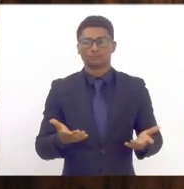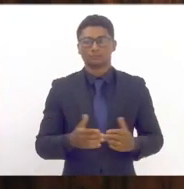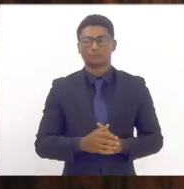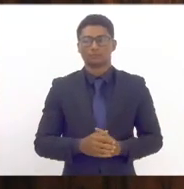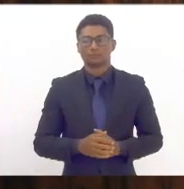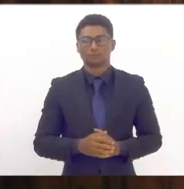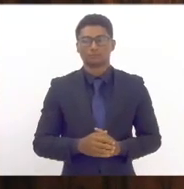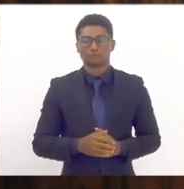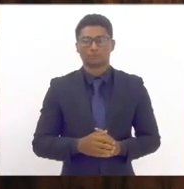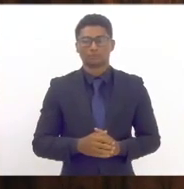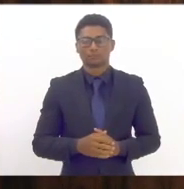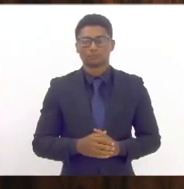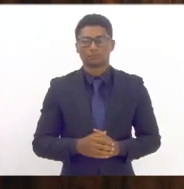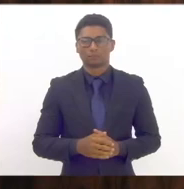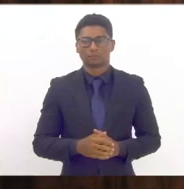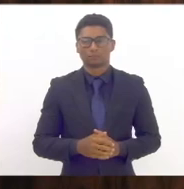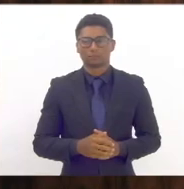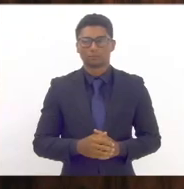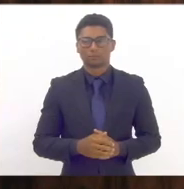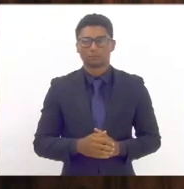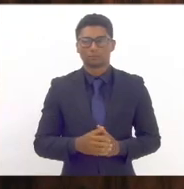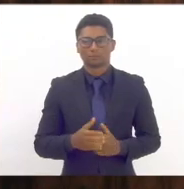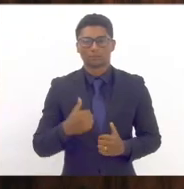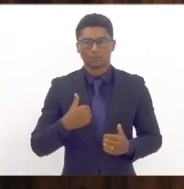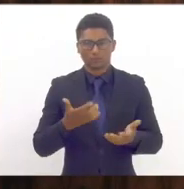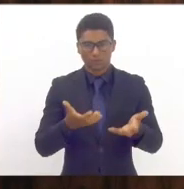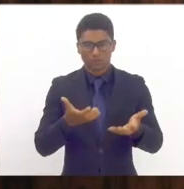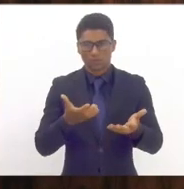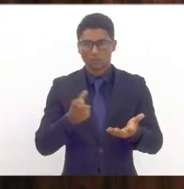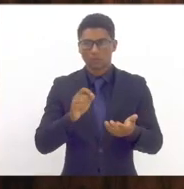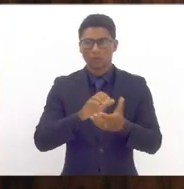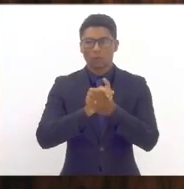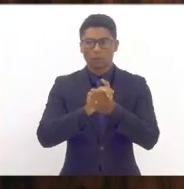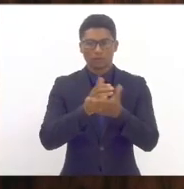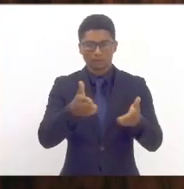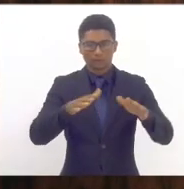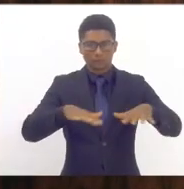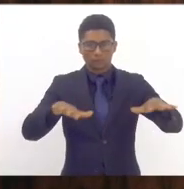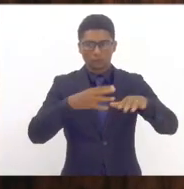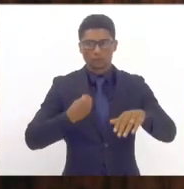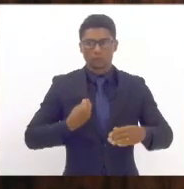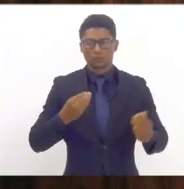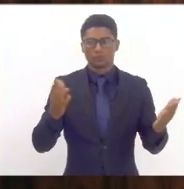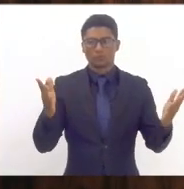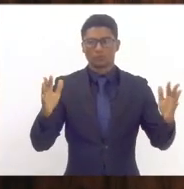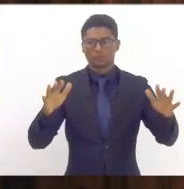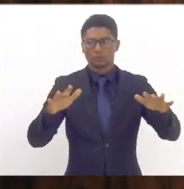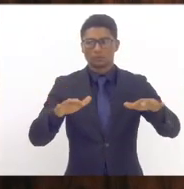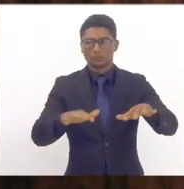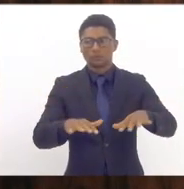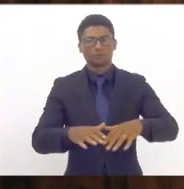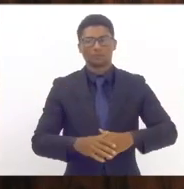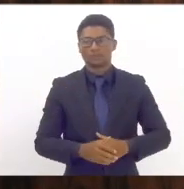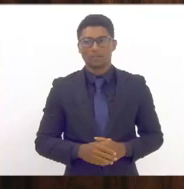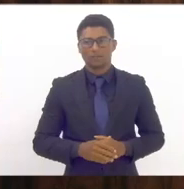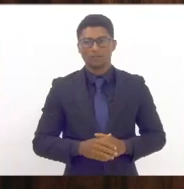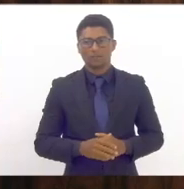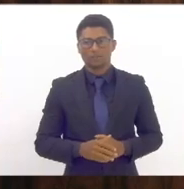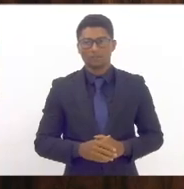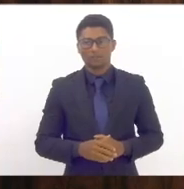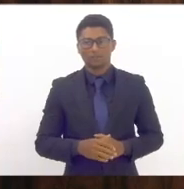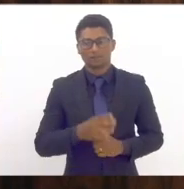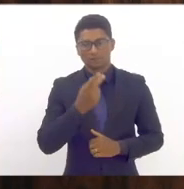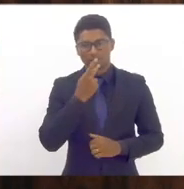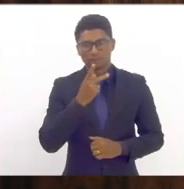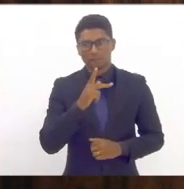eu queria dizer... começar a dizer, cumprimentar todos os presentes, dizer para você, Pedro, que você tem muito prestígio, além